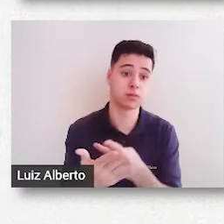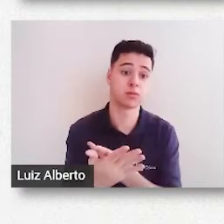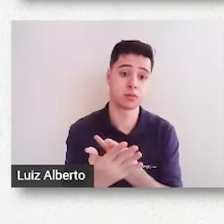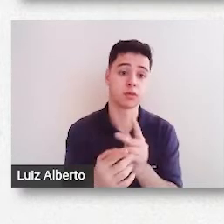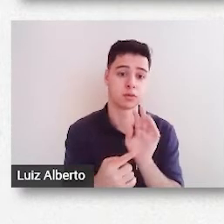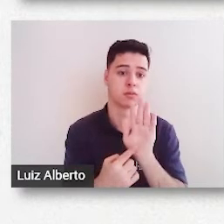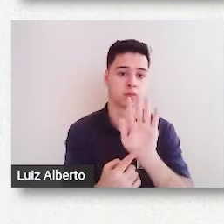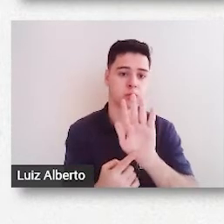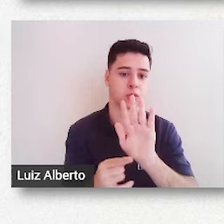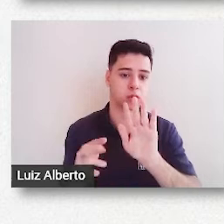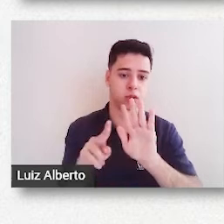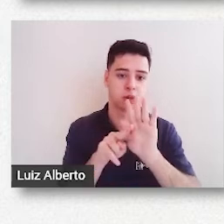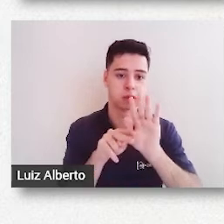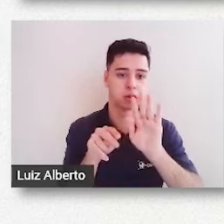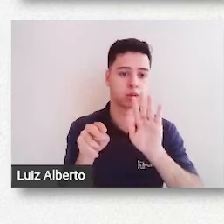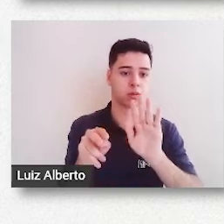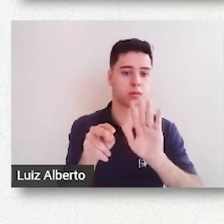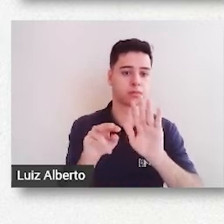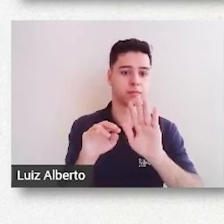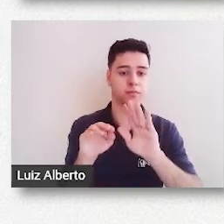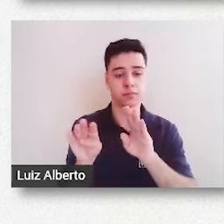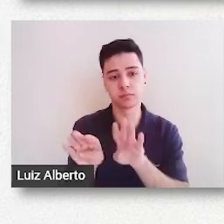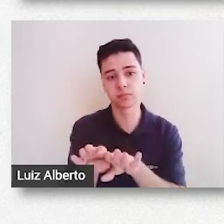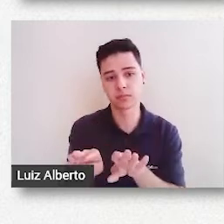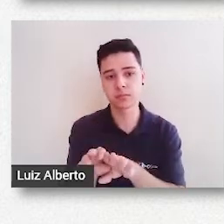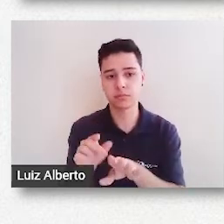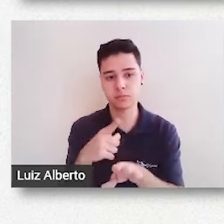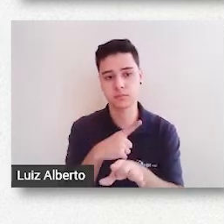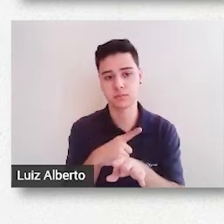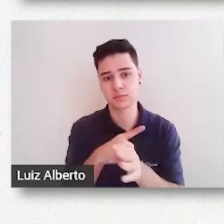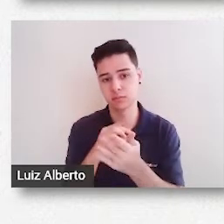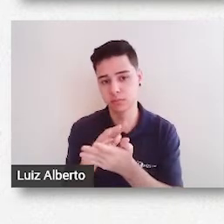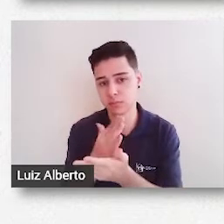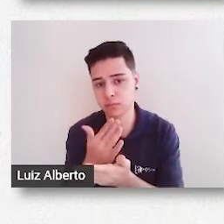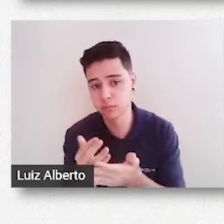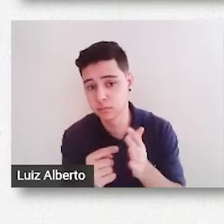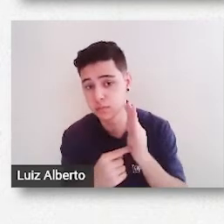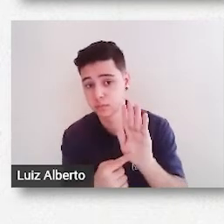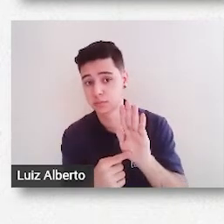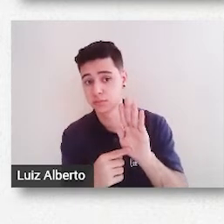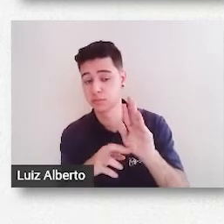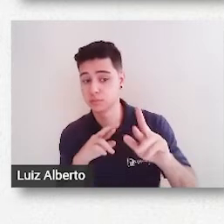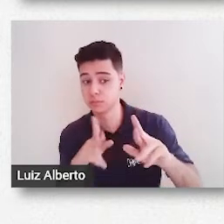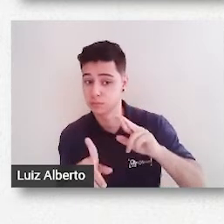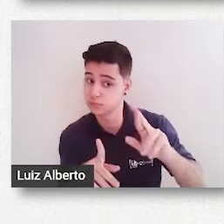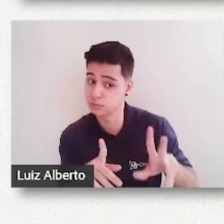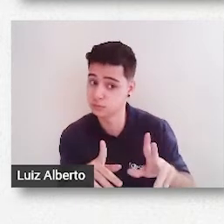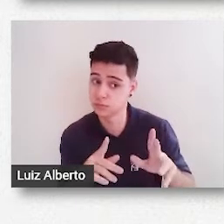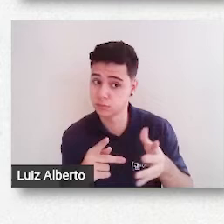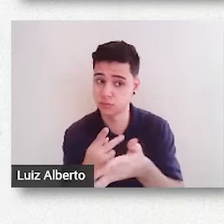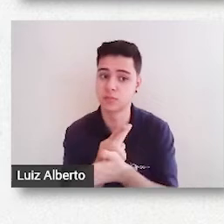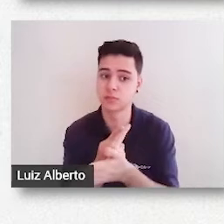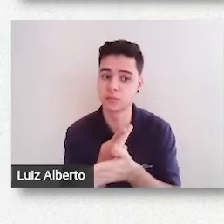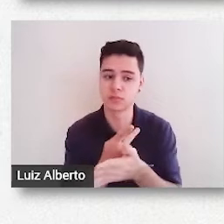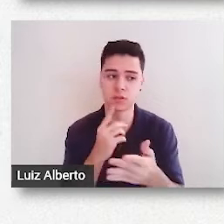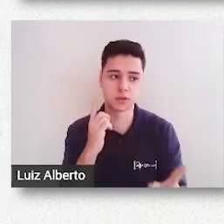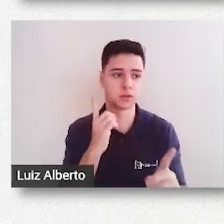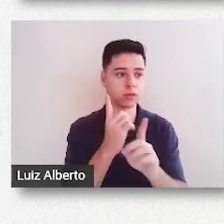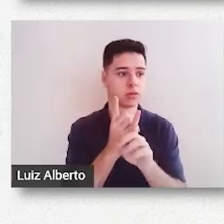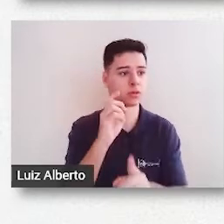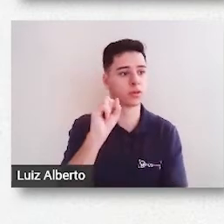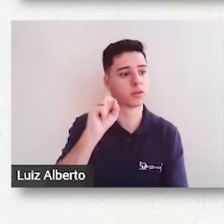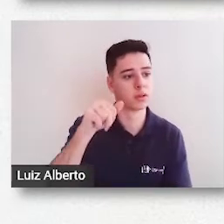assim. Há também algumas representações raras dele se encontrando com Santana no portal de